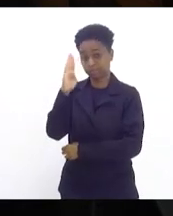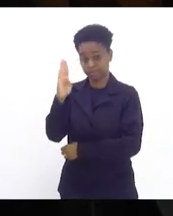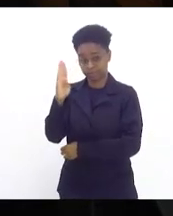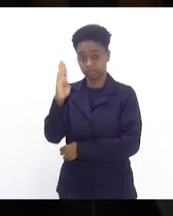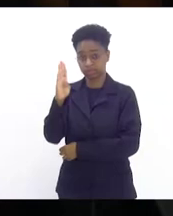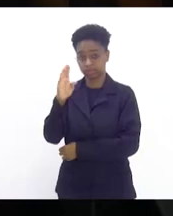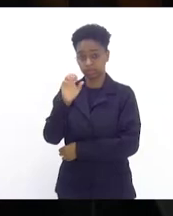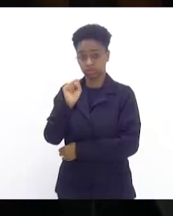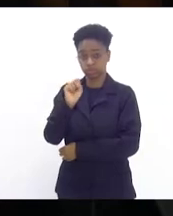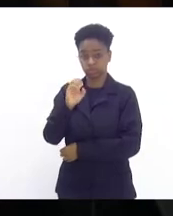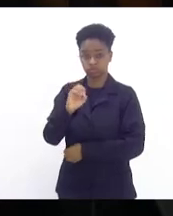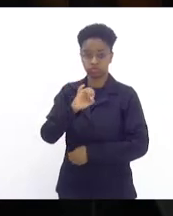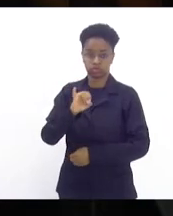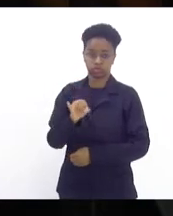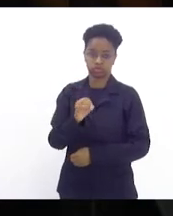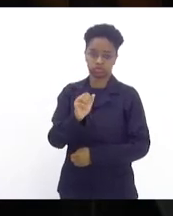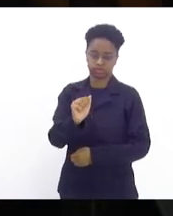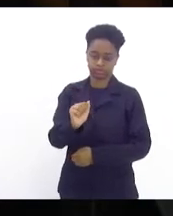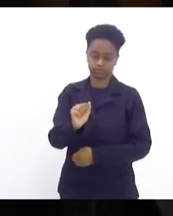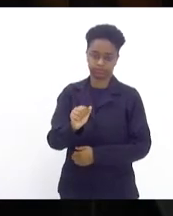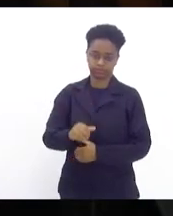a de soja